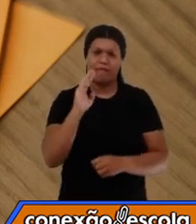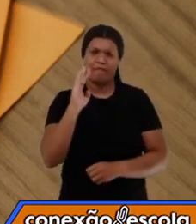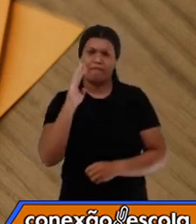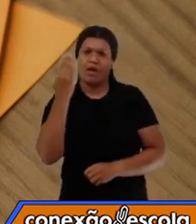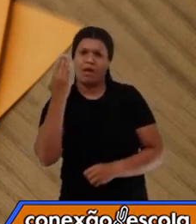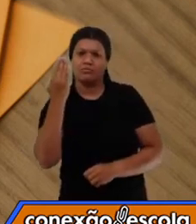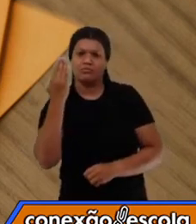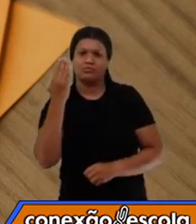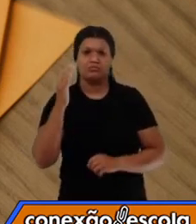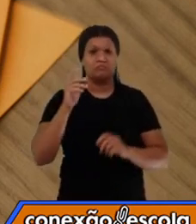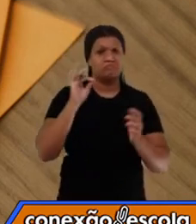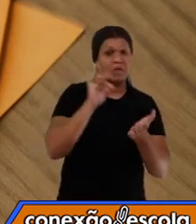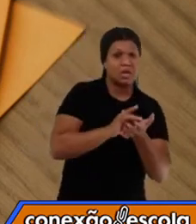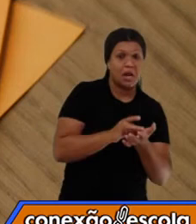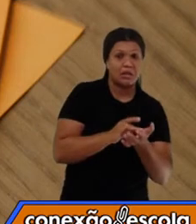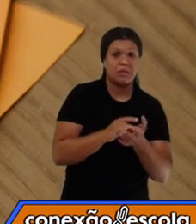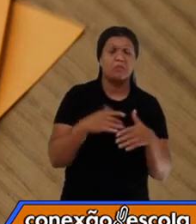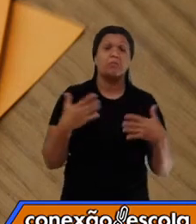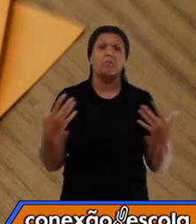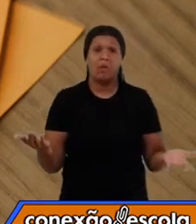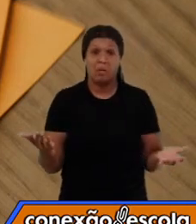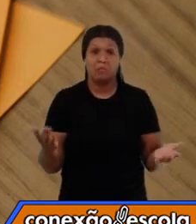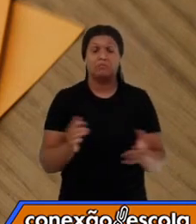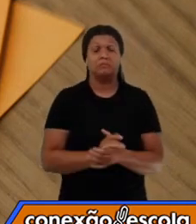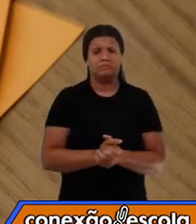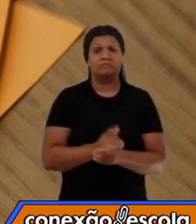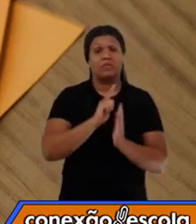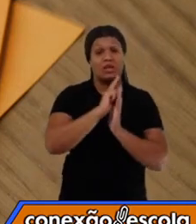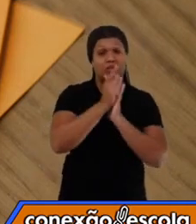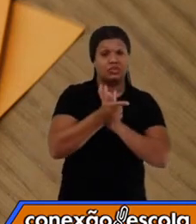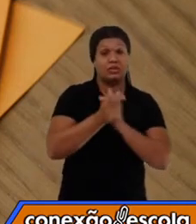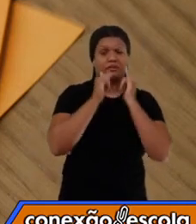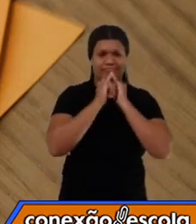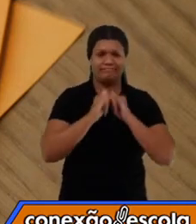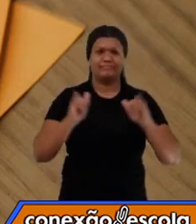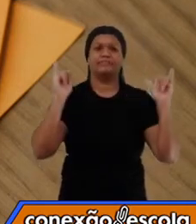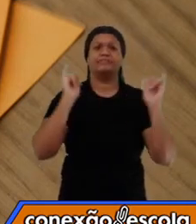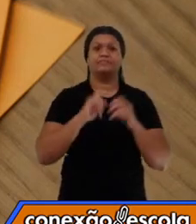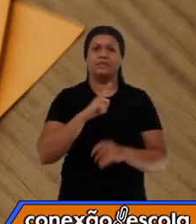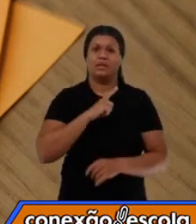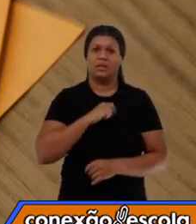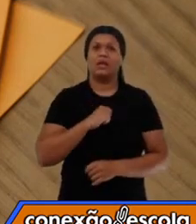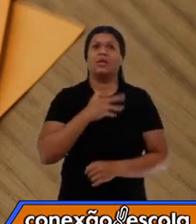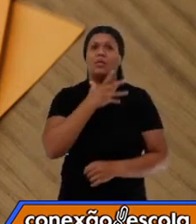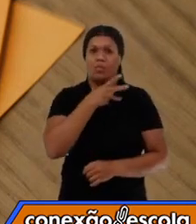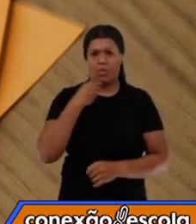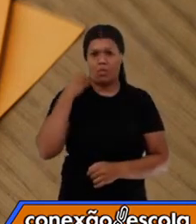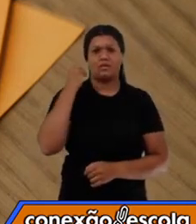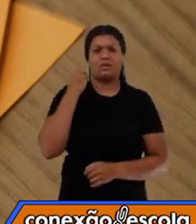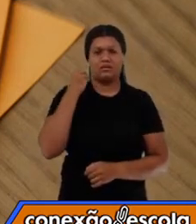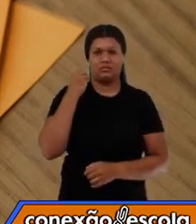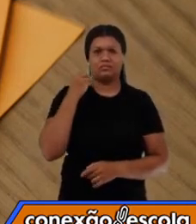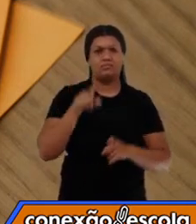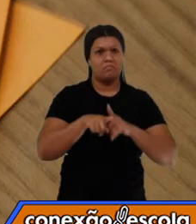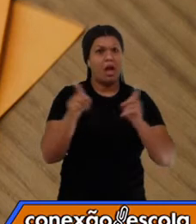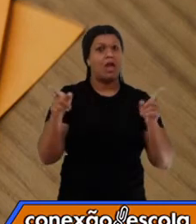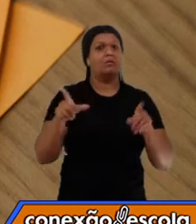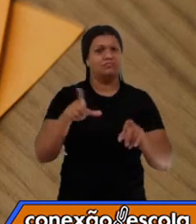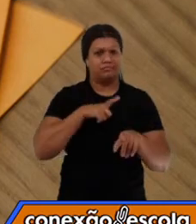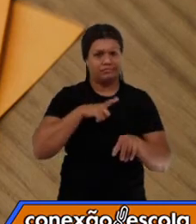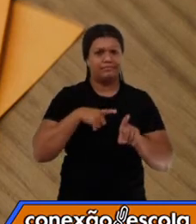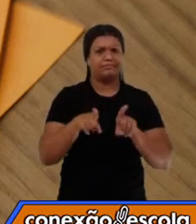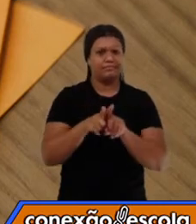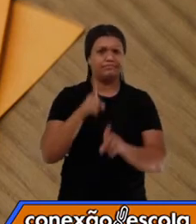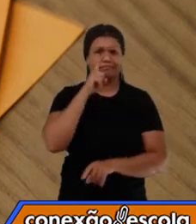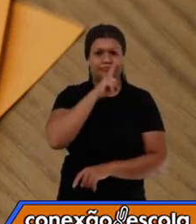falsa ou se ela é verdadeira, tá? O gênero informativo tem suas qualidades, mas também tem seus defeitos.